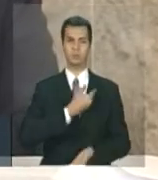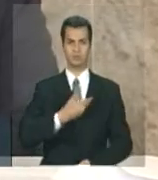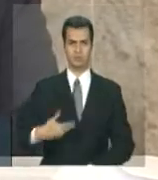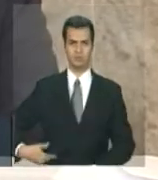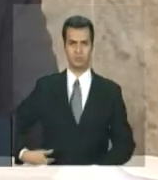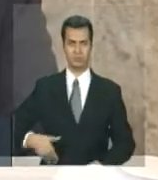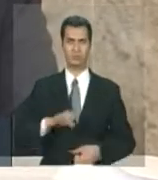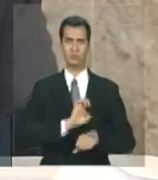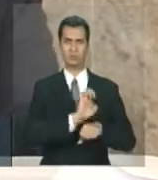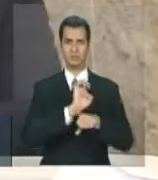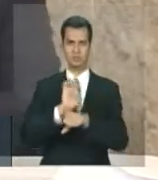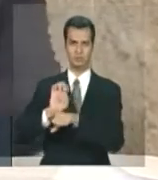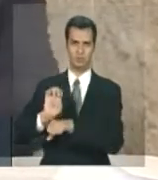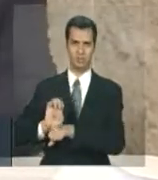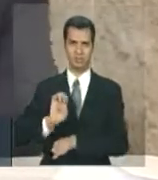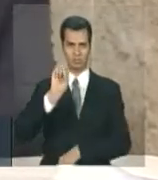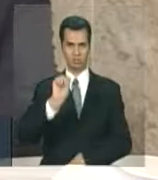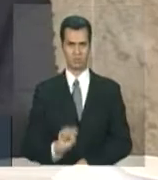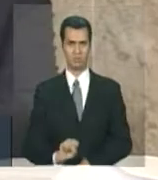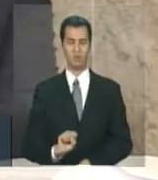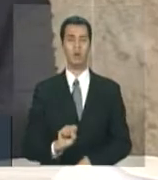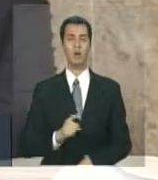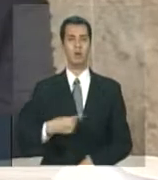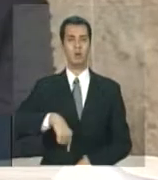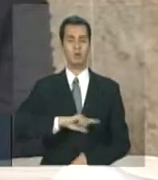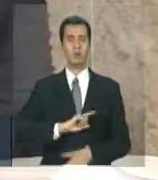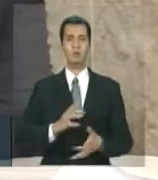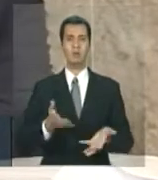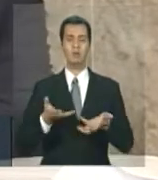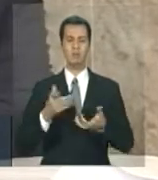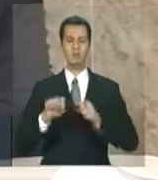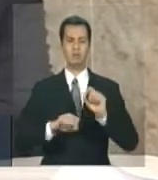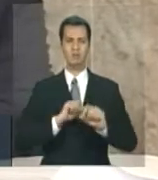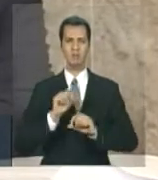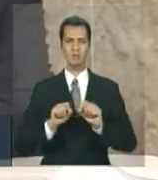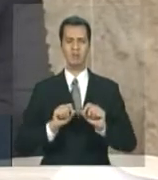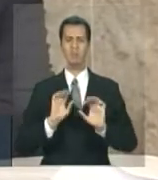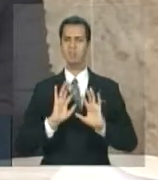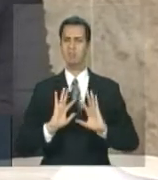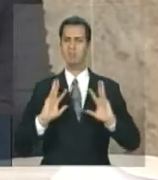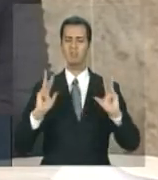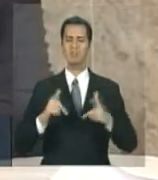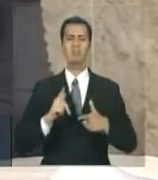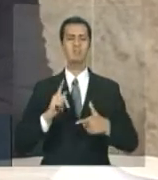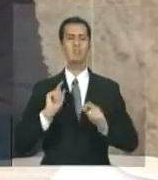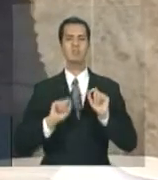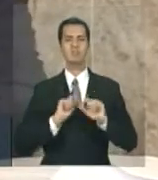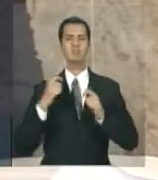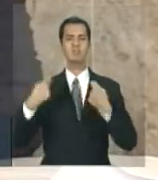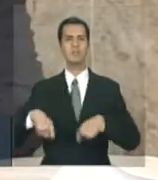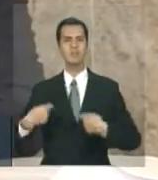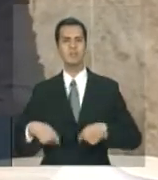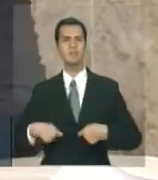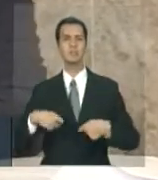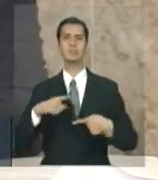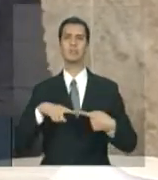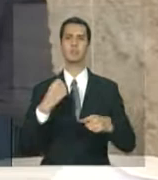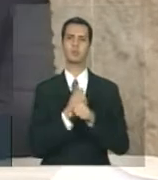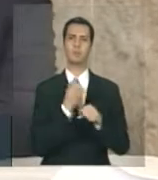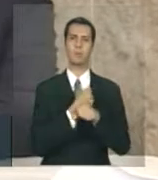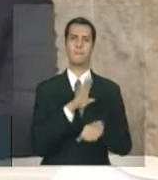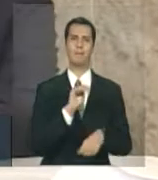disse, ter as necessidades pontuais de barragens, de